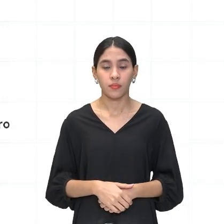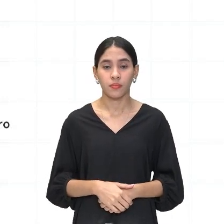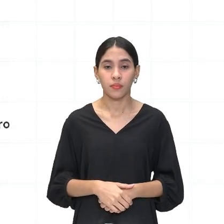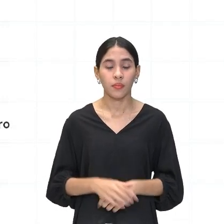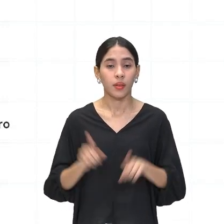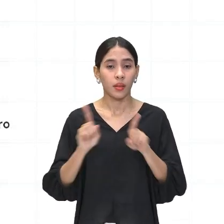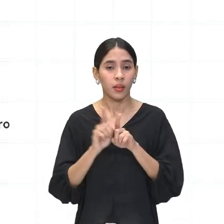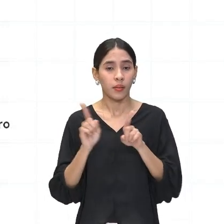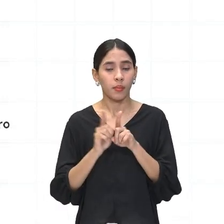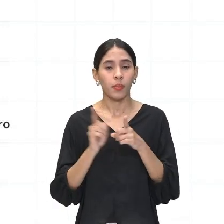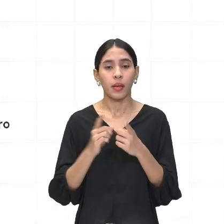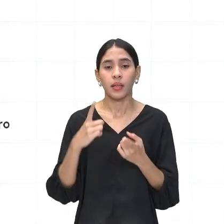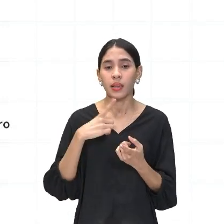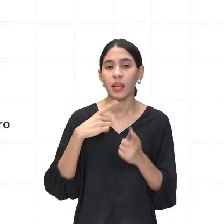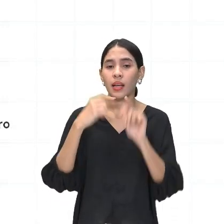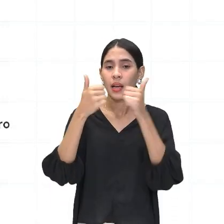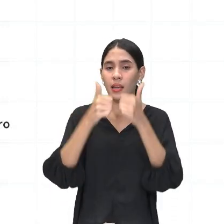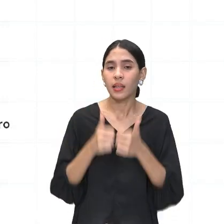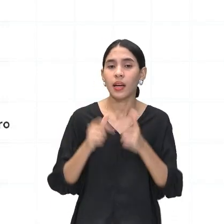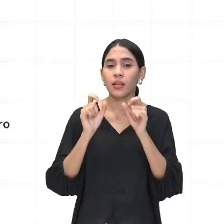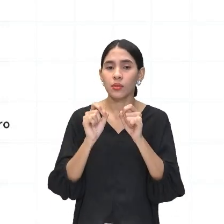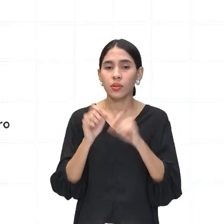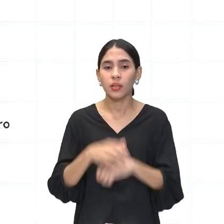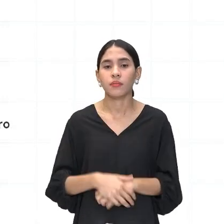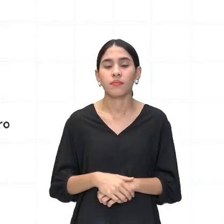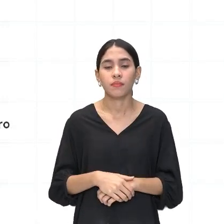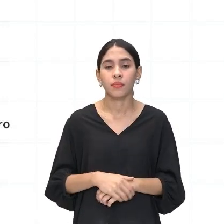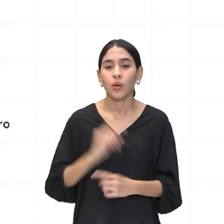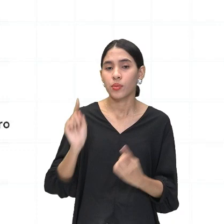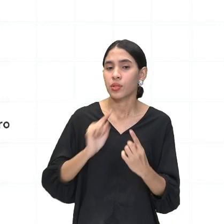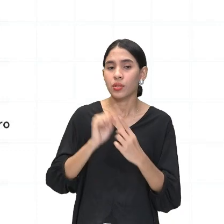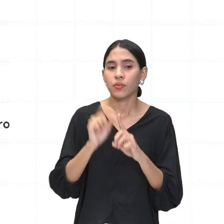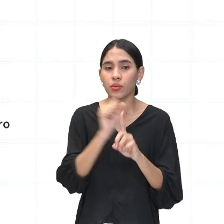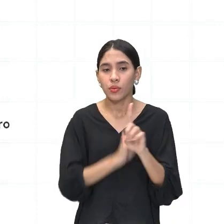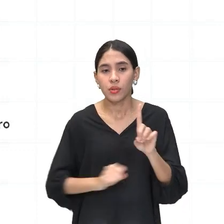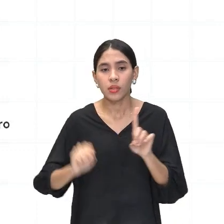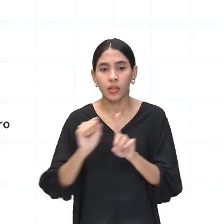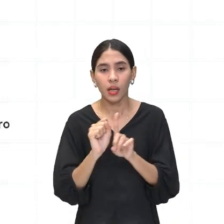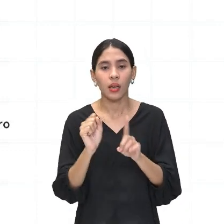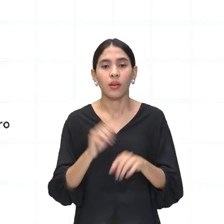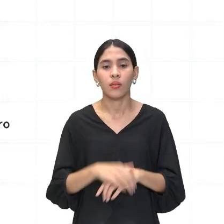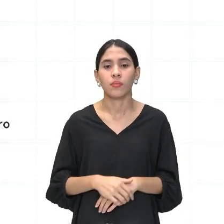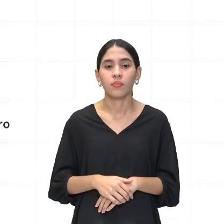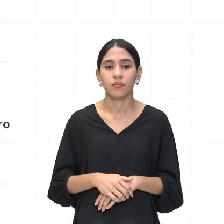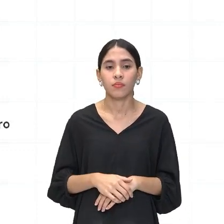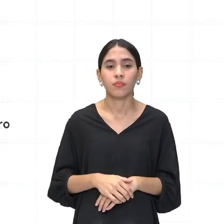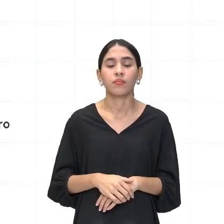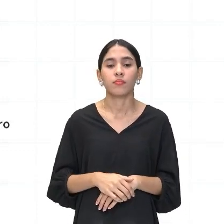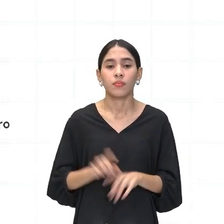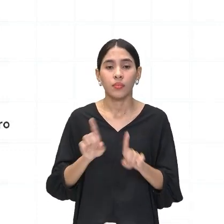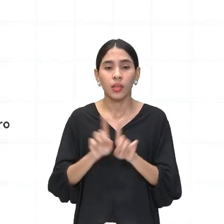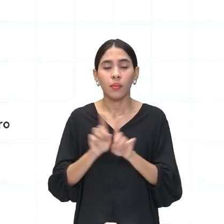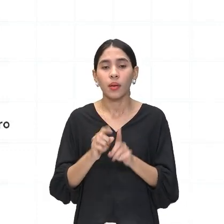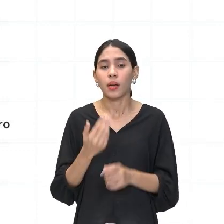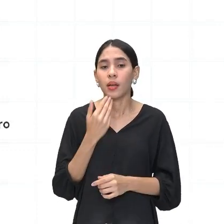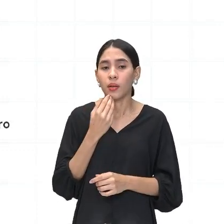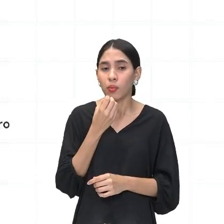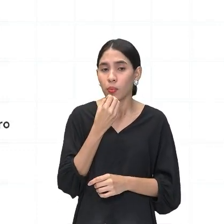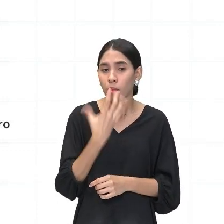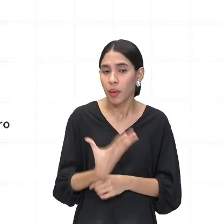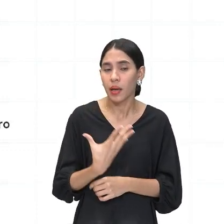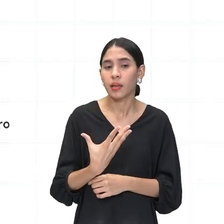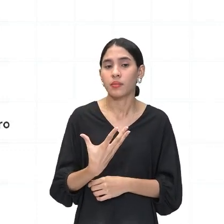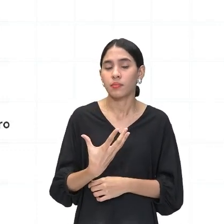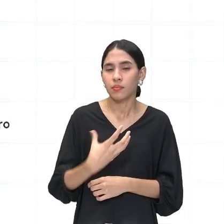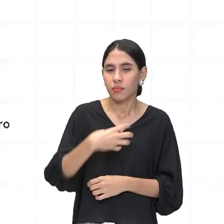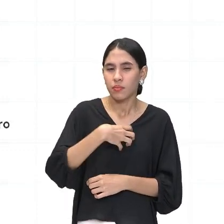levados em conta para os fins sociais, né, a que ela se dirige, as exigências do bem comum, né, os direitos e